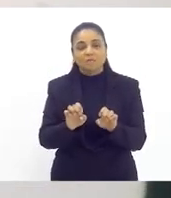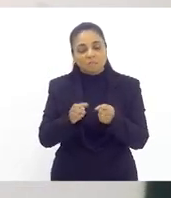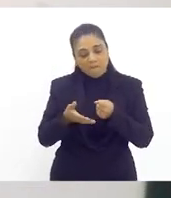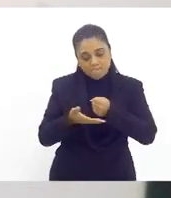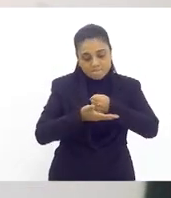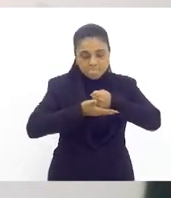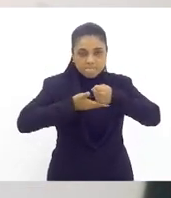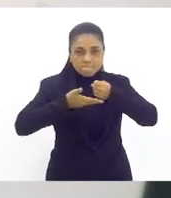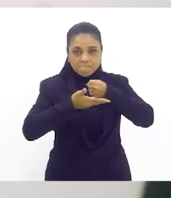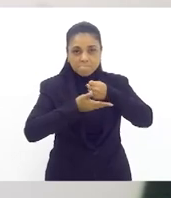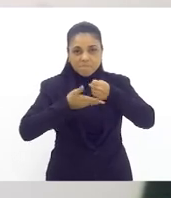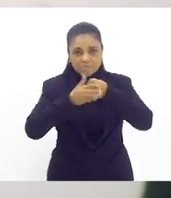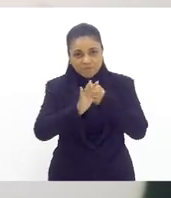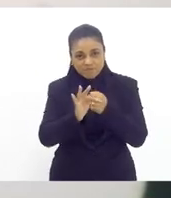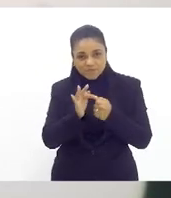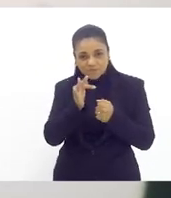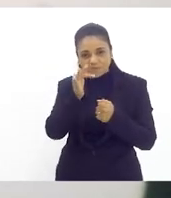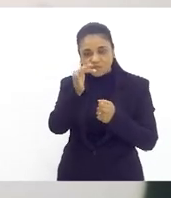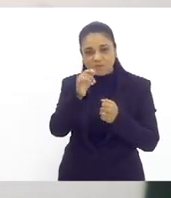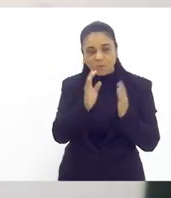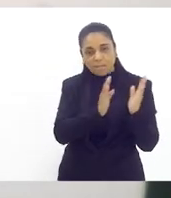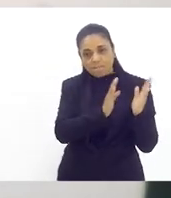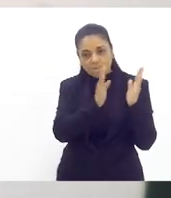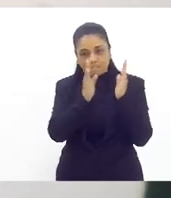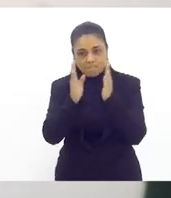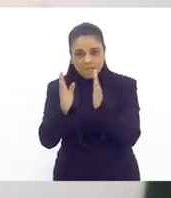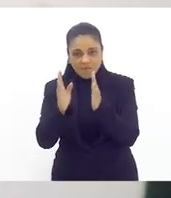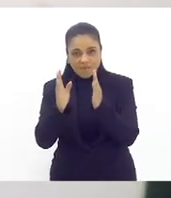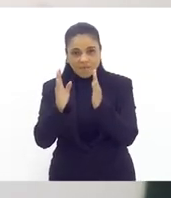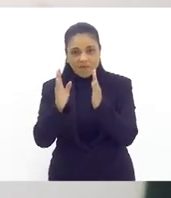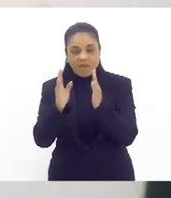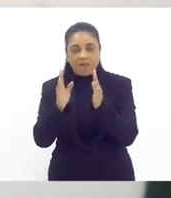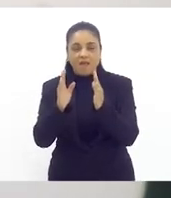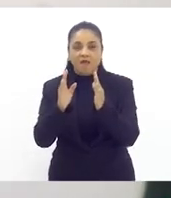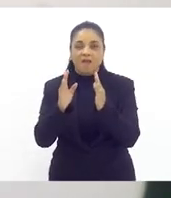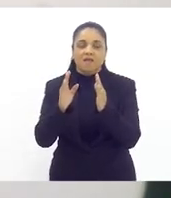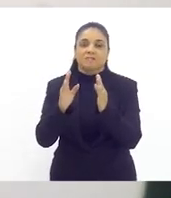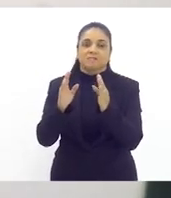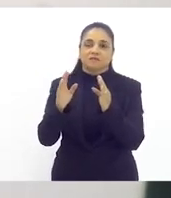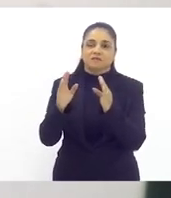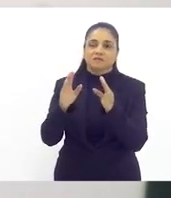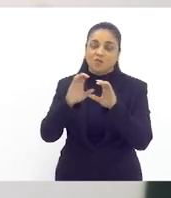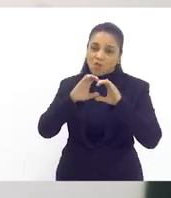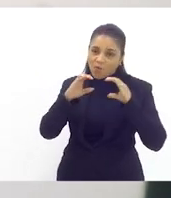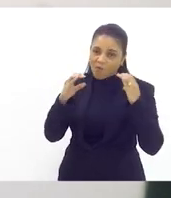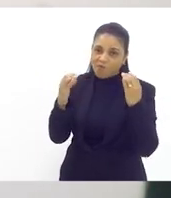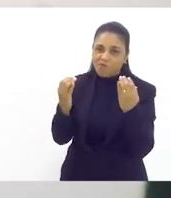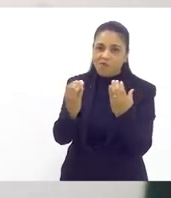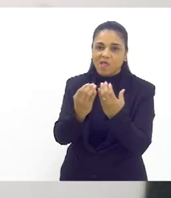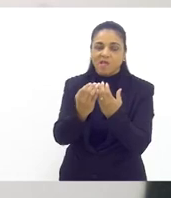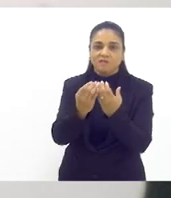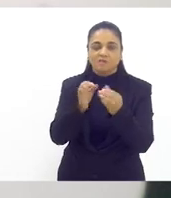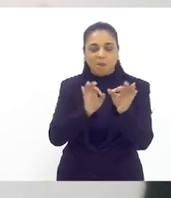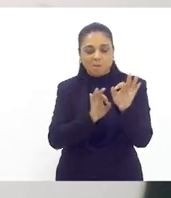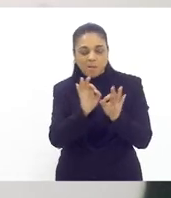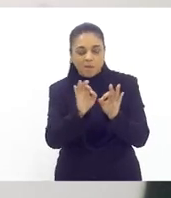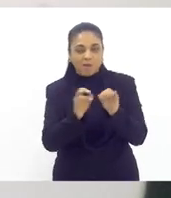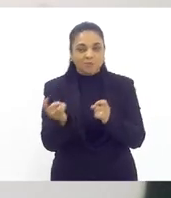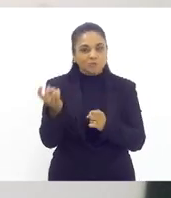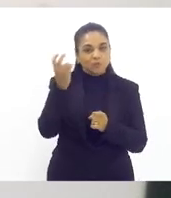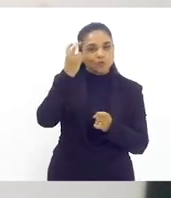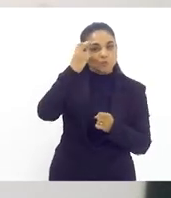porque virar na sequência que é as demandas das conferências que pode Alencar plano de cultura e